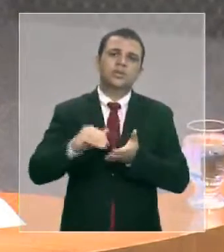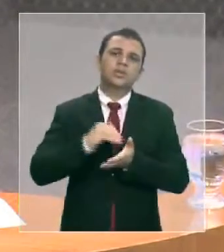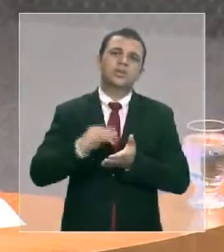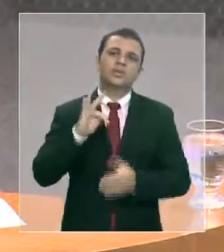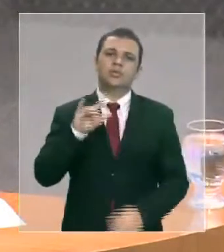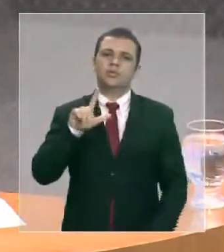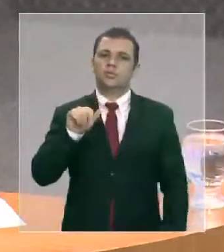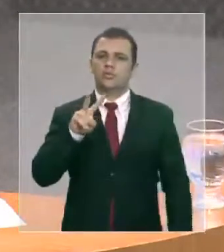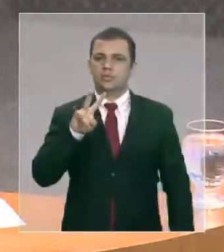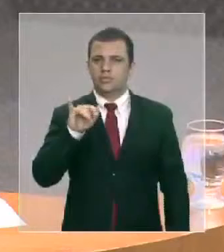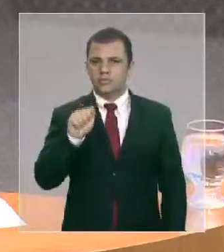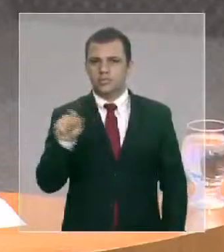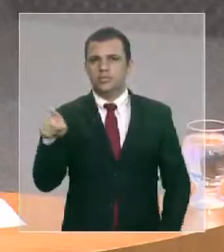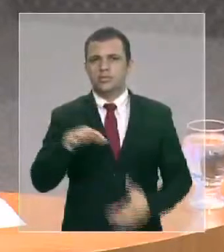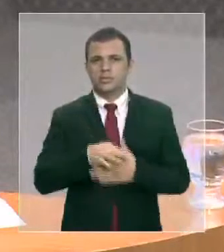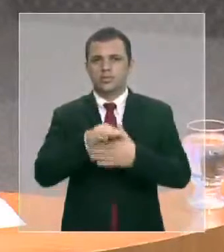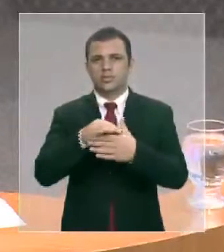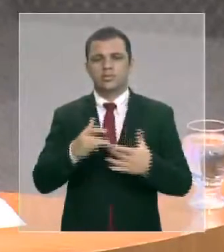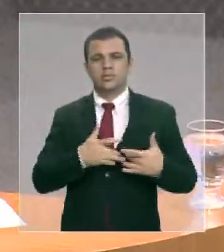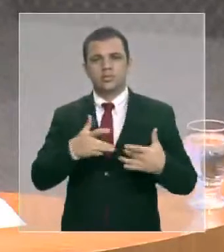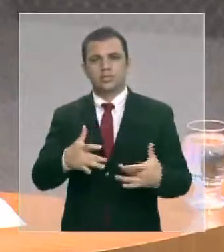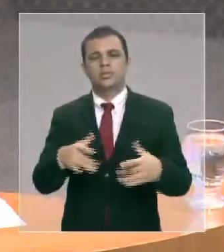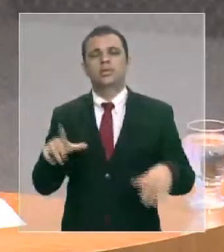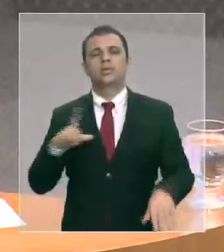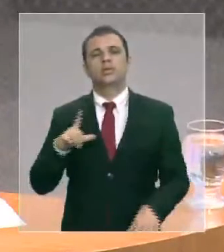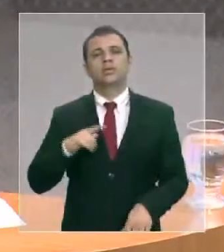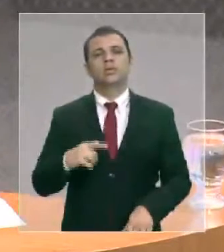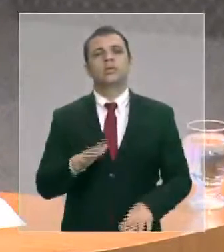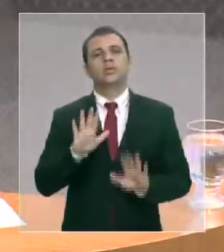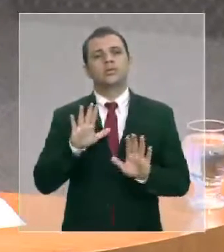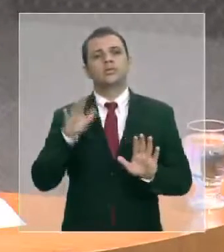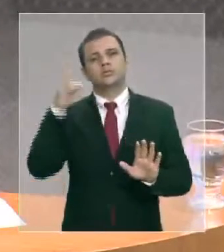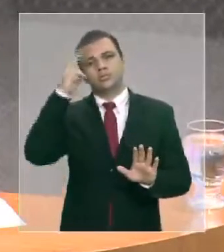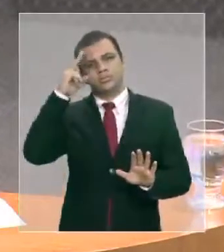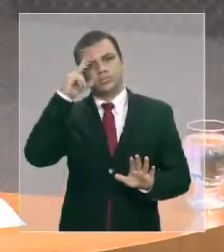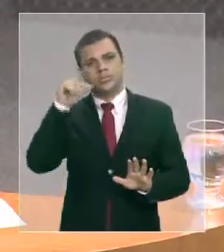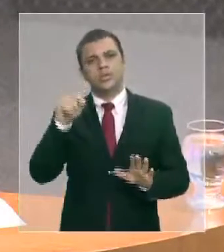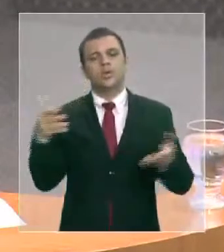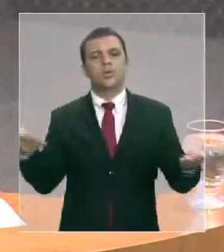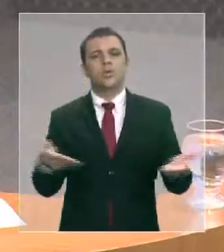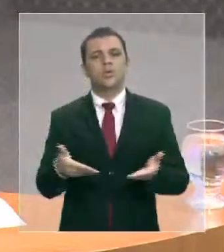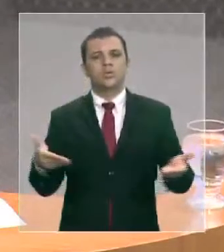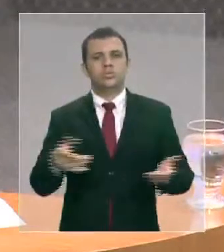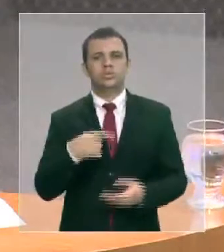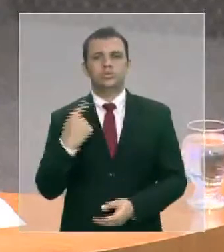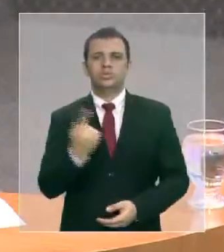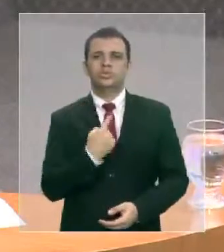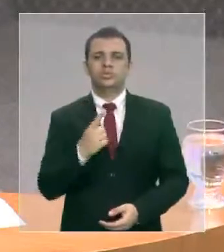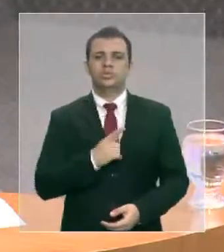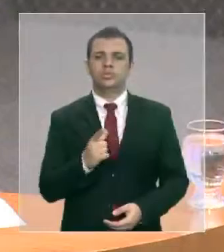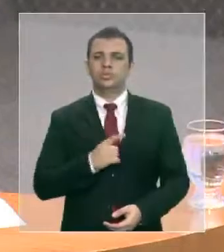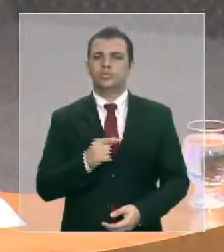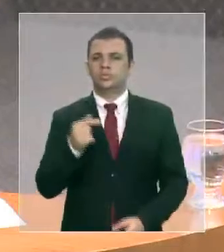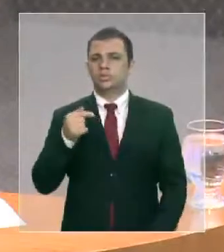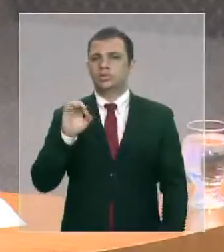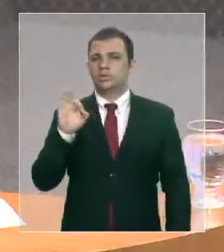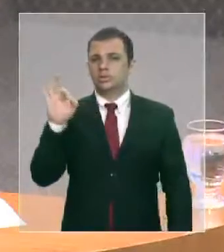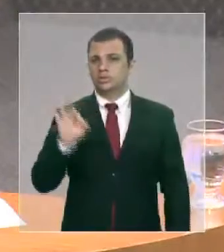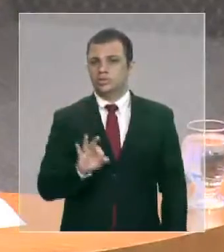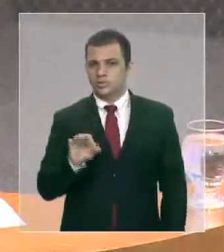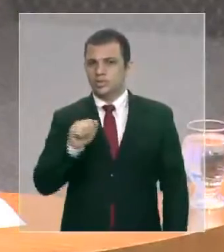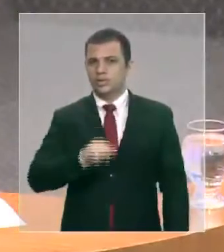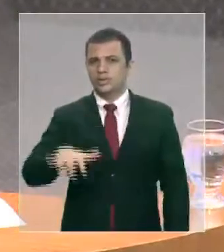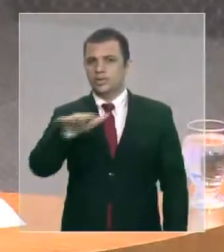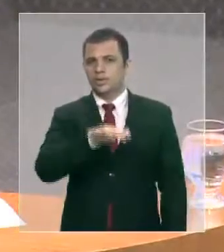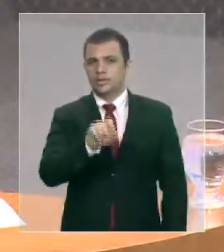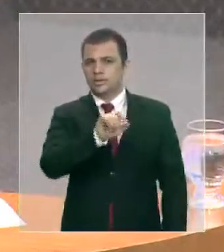eu só faço aqui uma referência. Hoje nós temos praticamente 70% das áreas da região